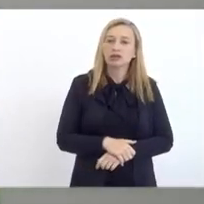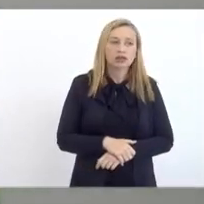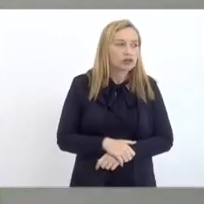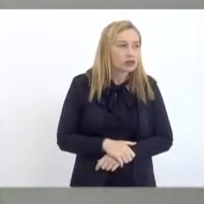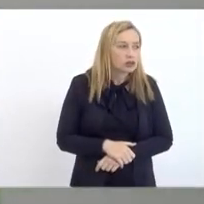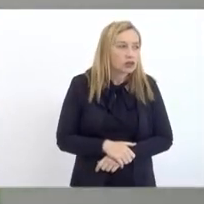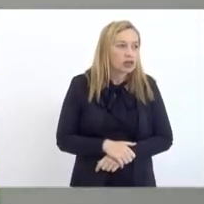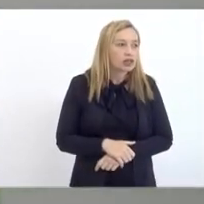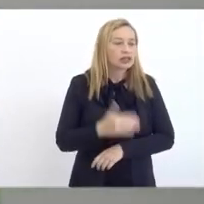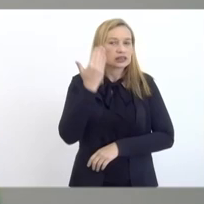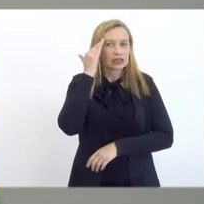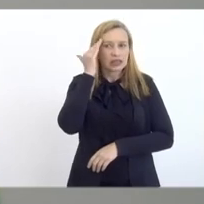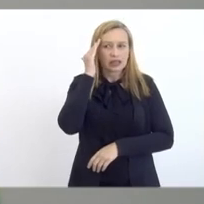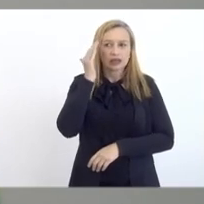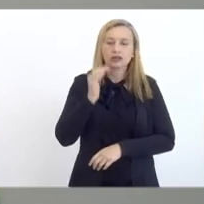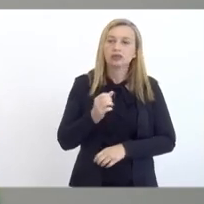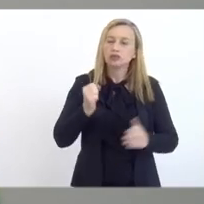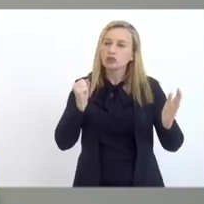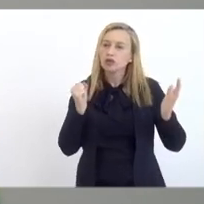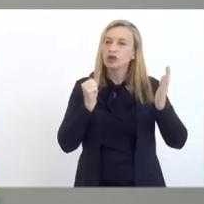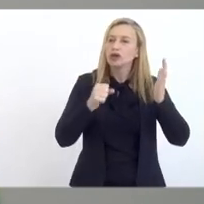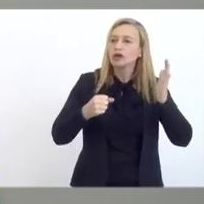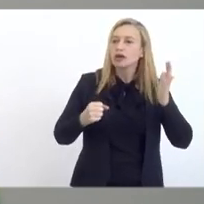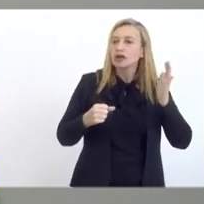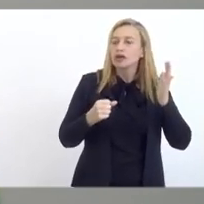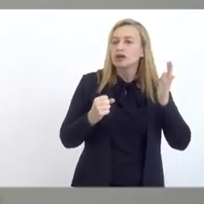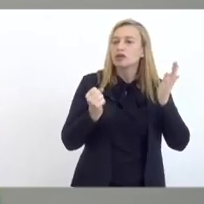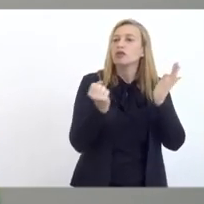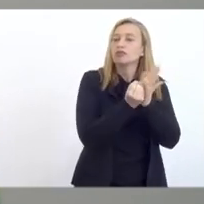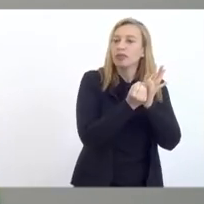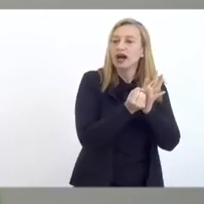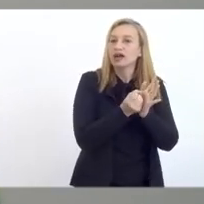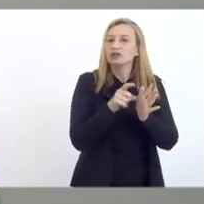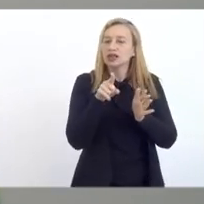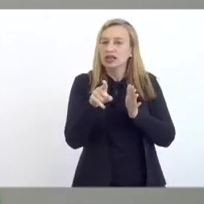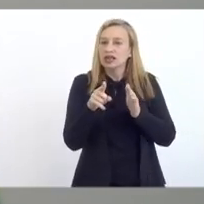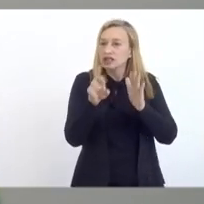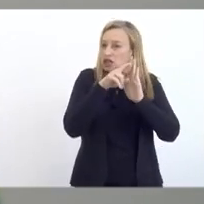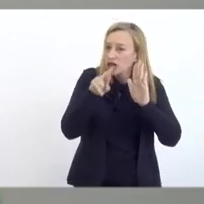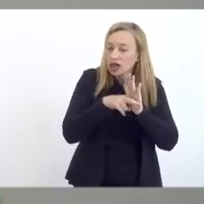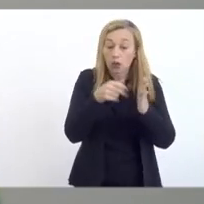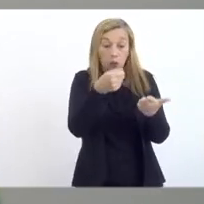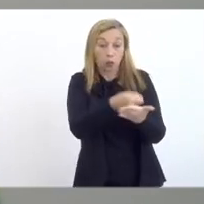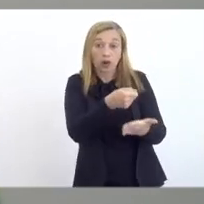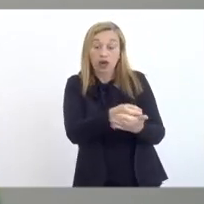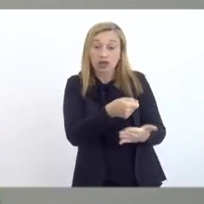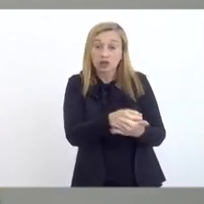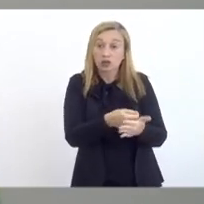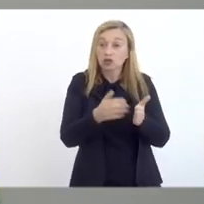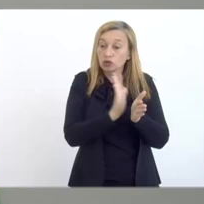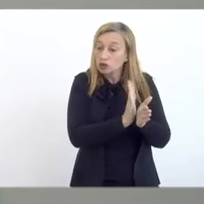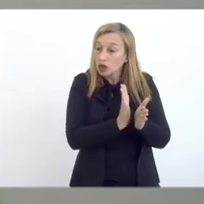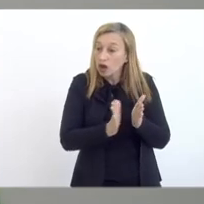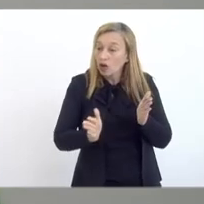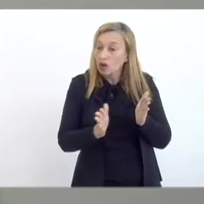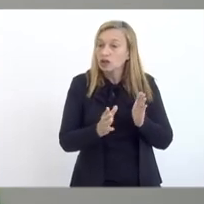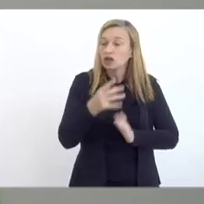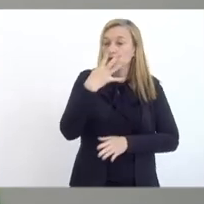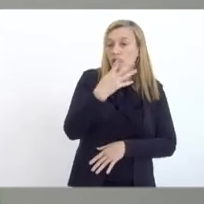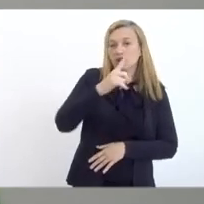essa noção de que o impacto daquelas medidas obrigatórias, elas são da ordem de